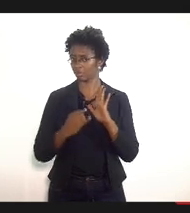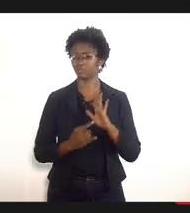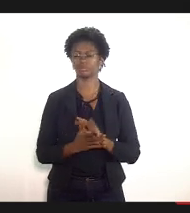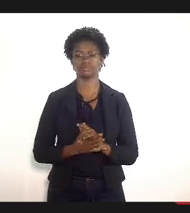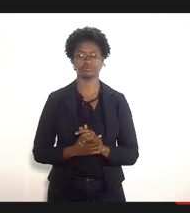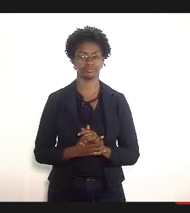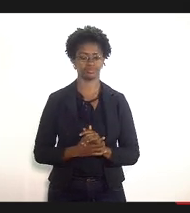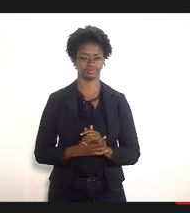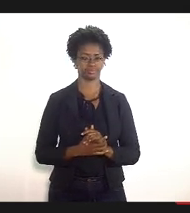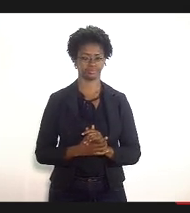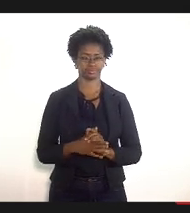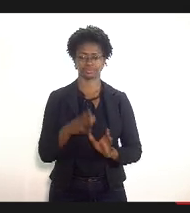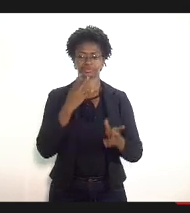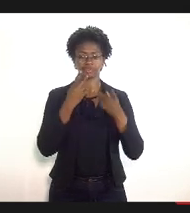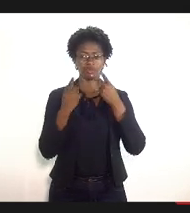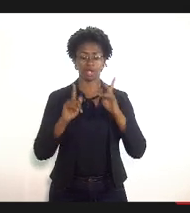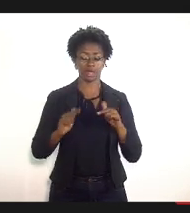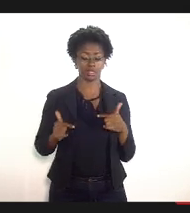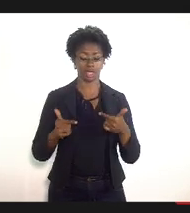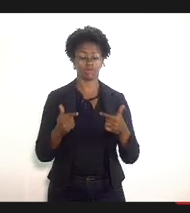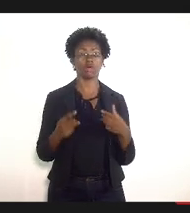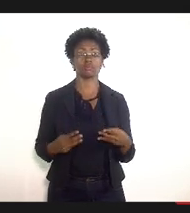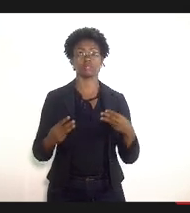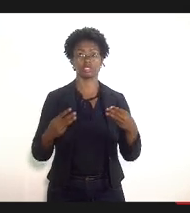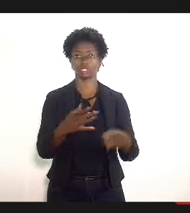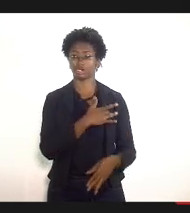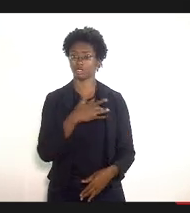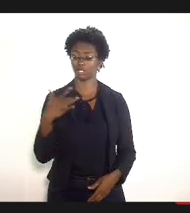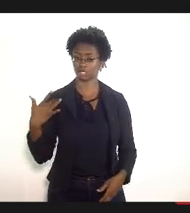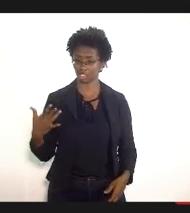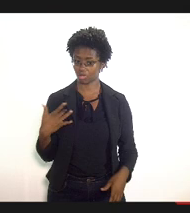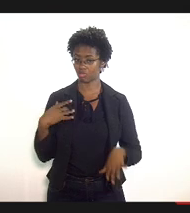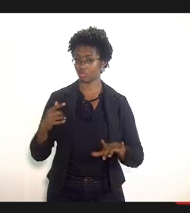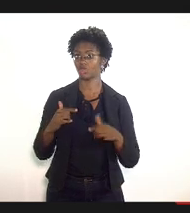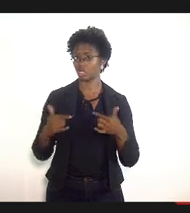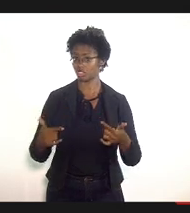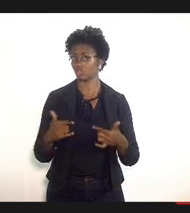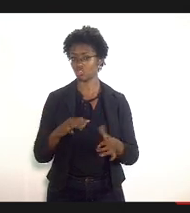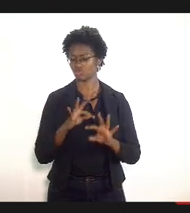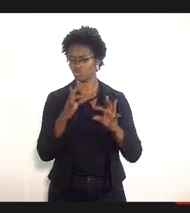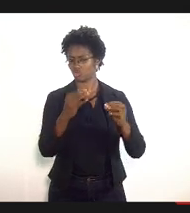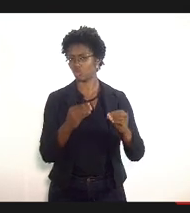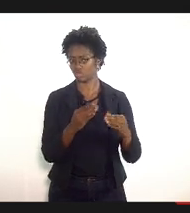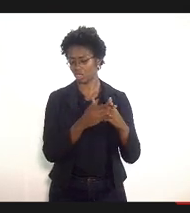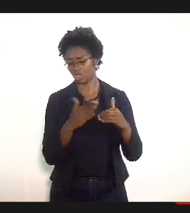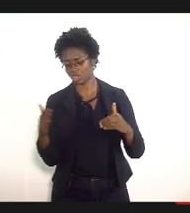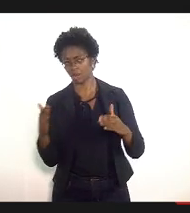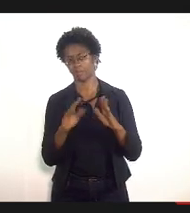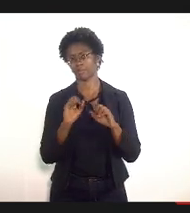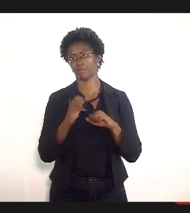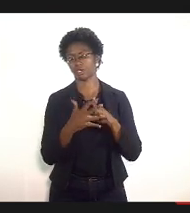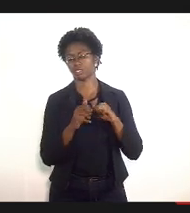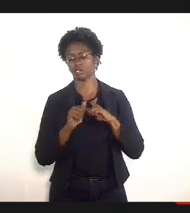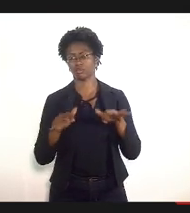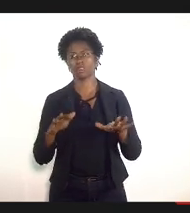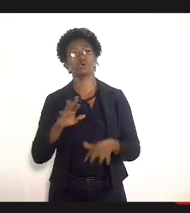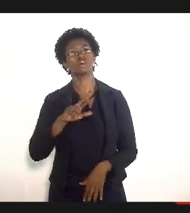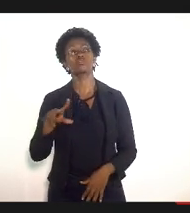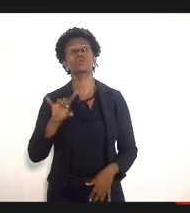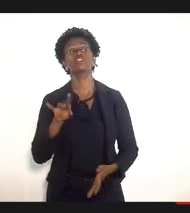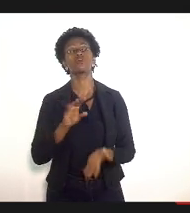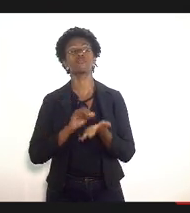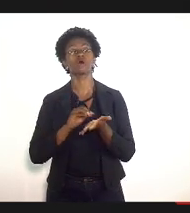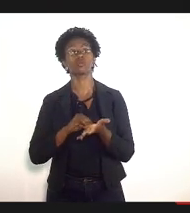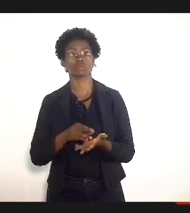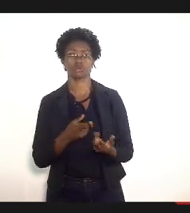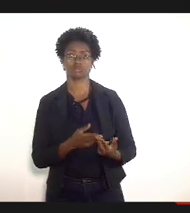elaboraram um documento sobre as ações que o Ministério da Saúde tomou durante a pandemia, que mostra que não se trata apenas de falta de